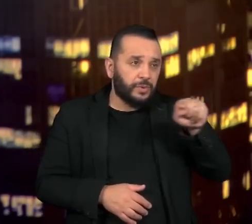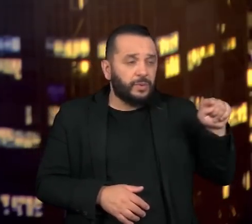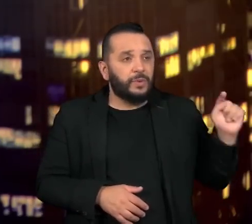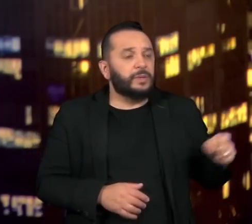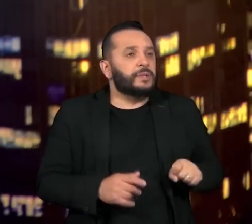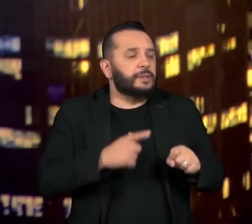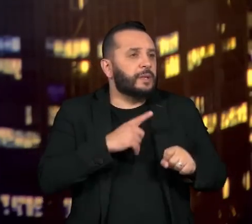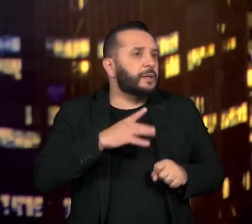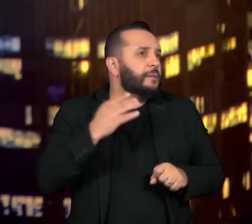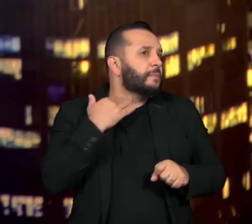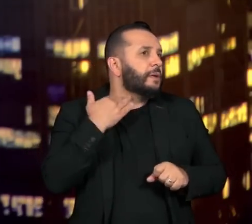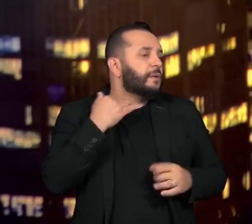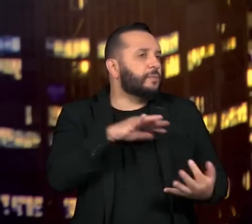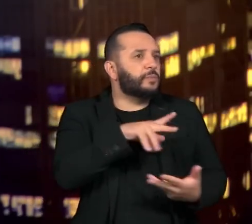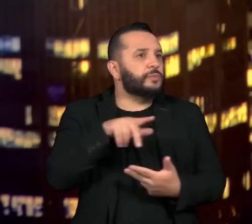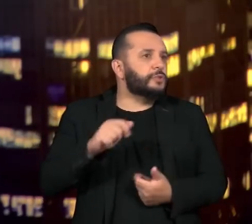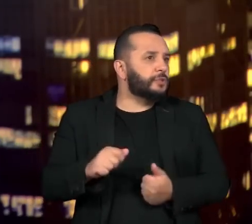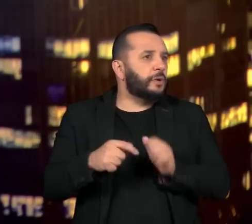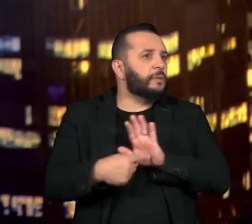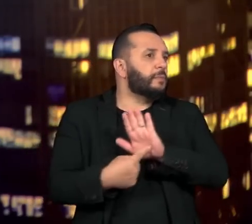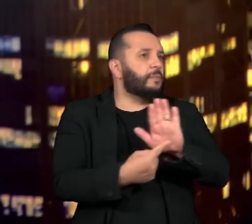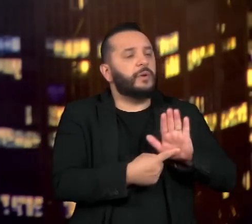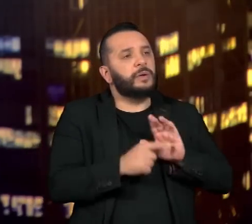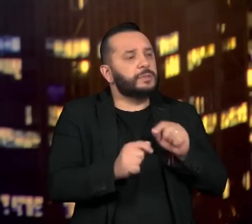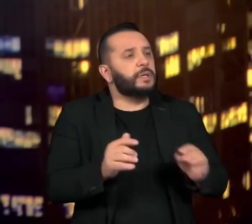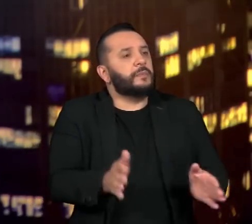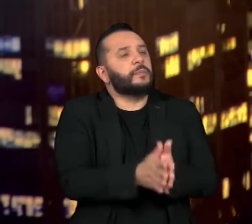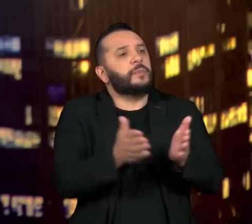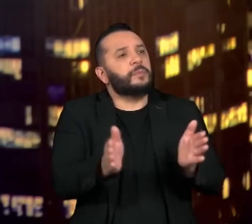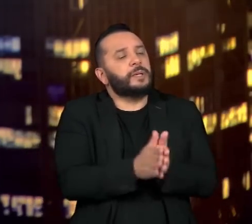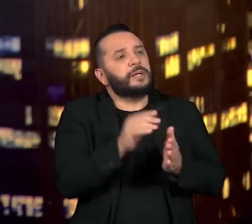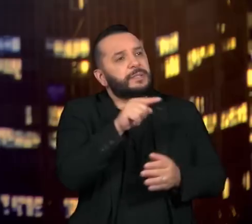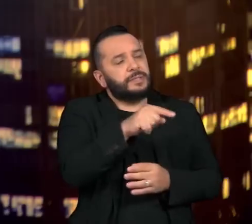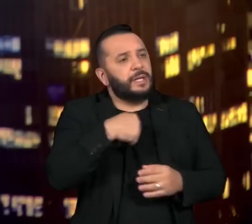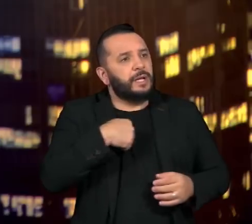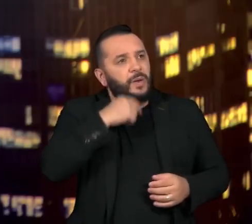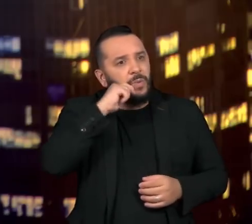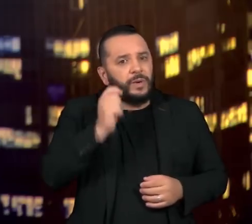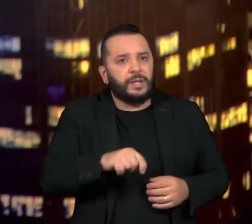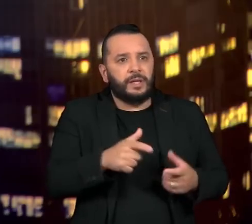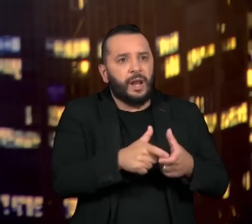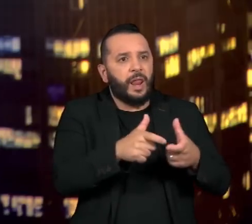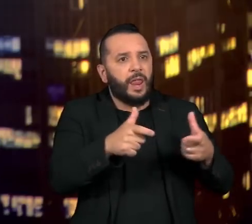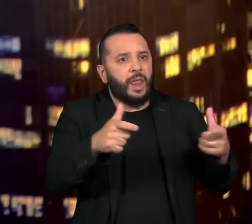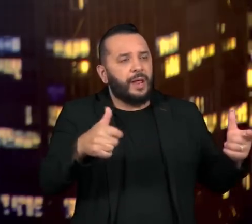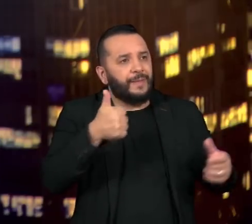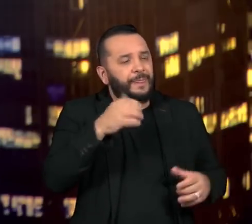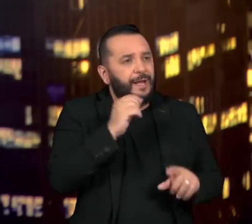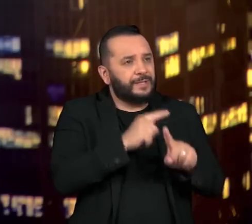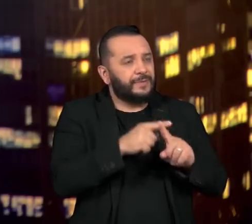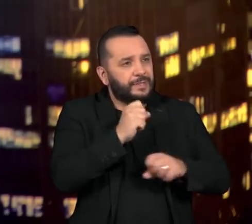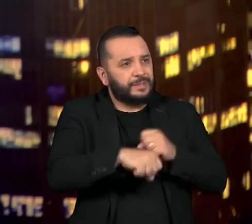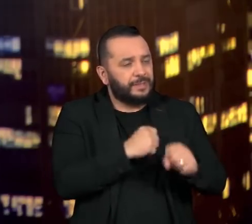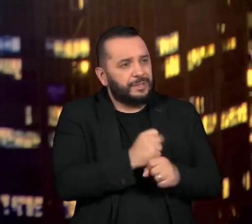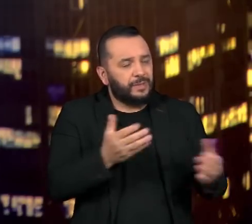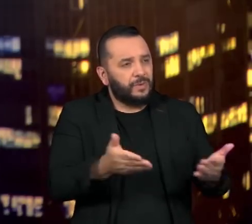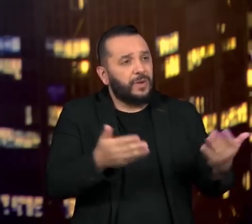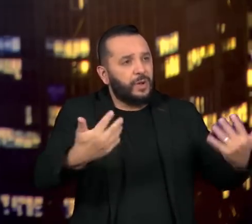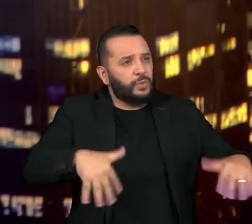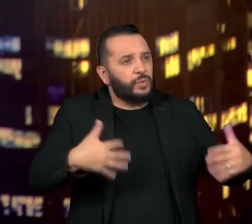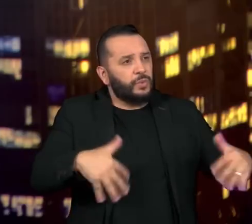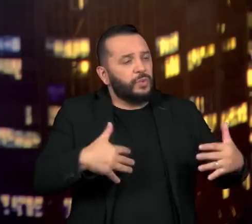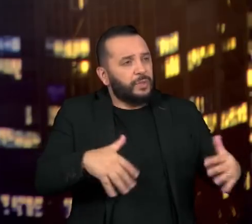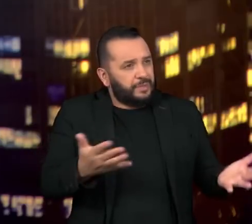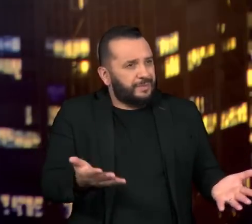Banco Mundial que saiu mostrando que a pobreza na Ucrânia aumentou em 10 vezes nesse ano. É muita coisa, pensando agora também